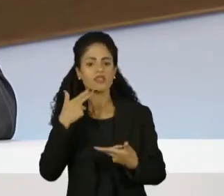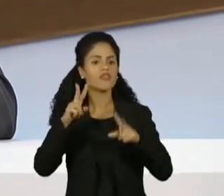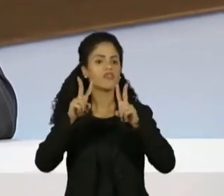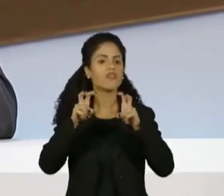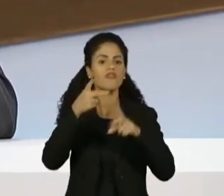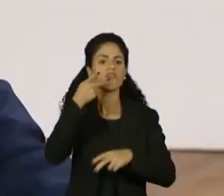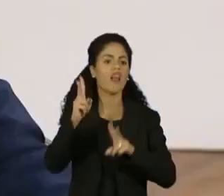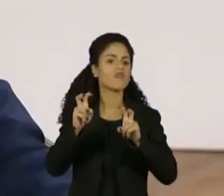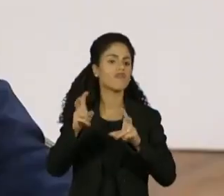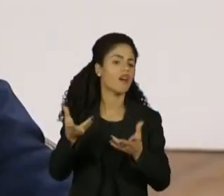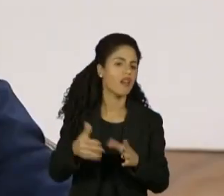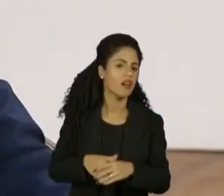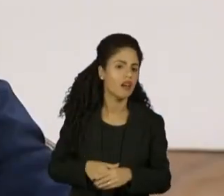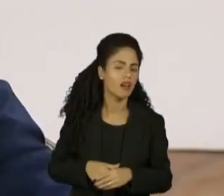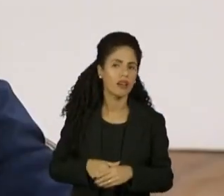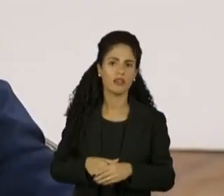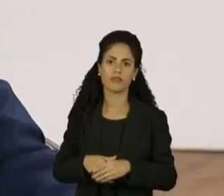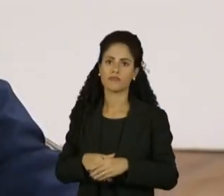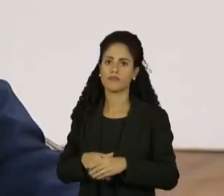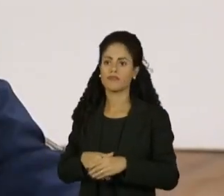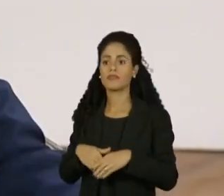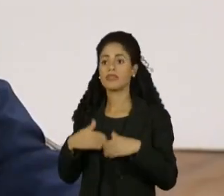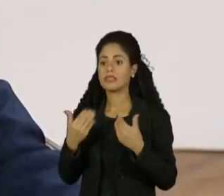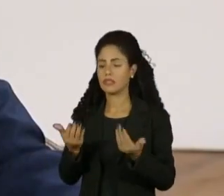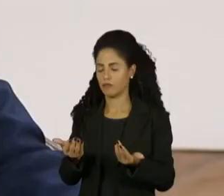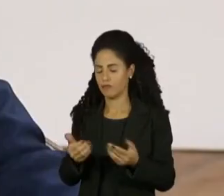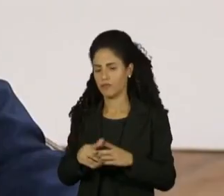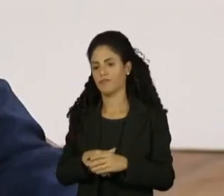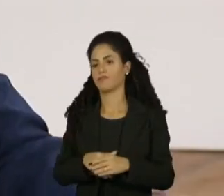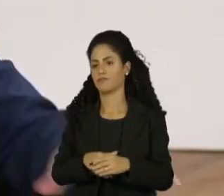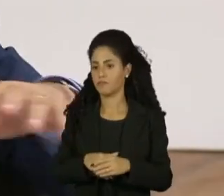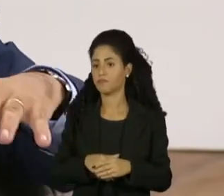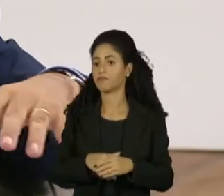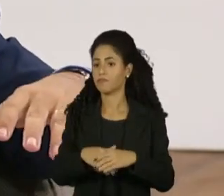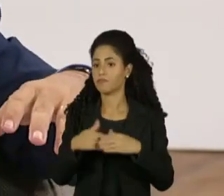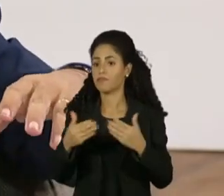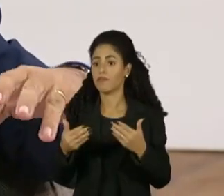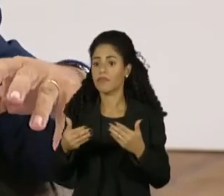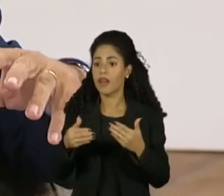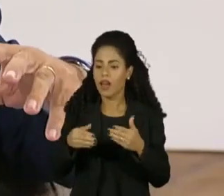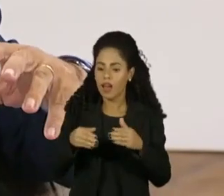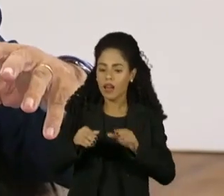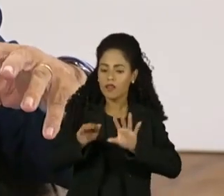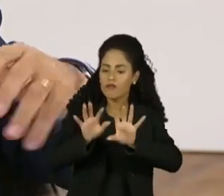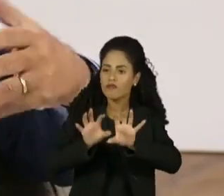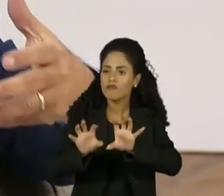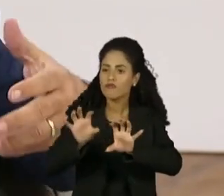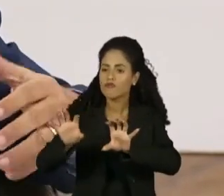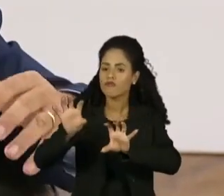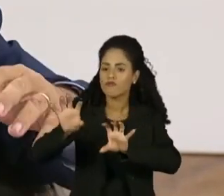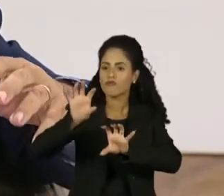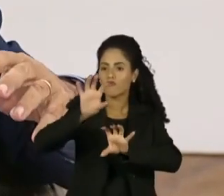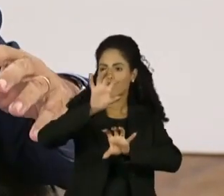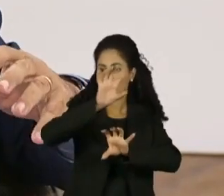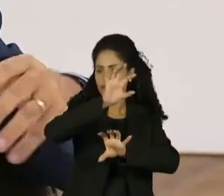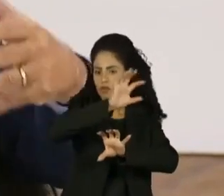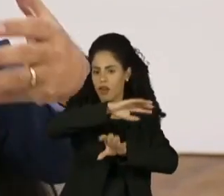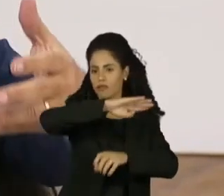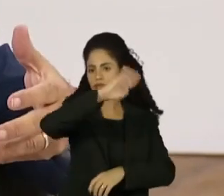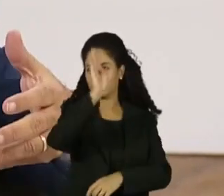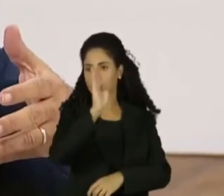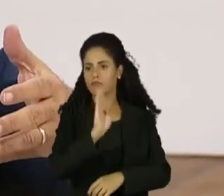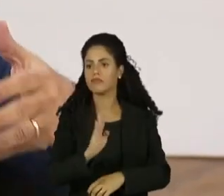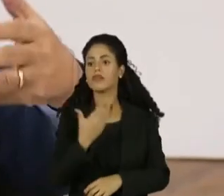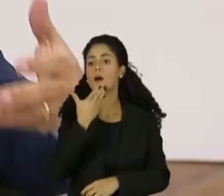tretas? Felipe, eu poderia começar pelo final. As regiões mais prósperas e que têm